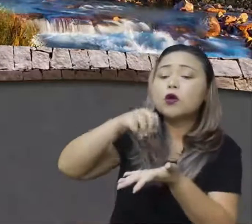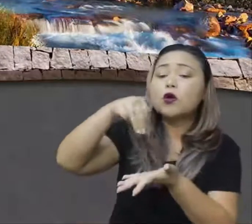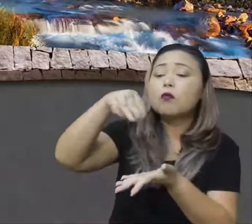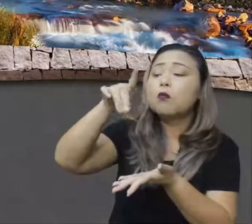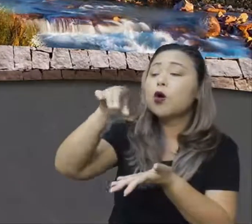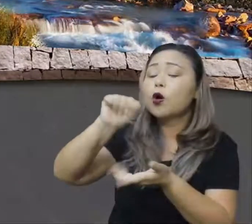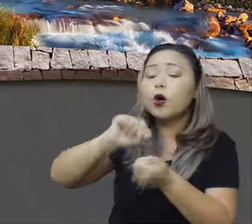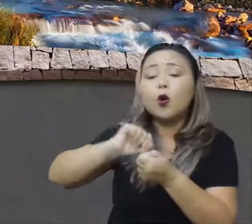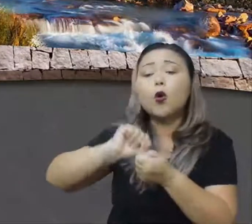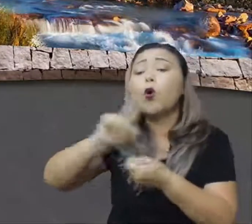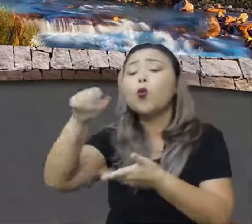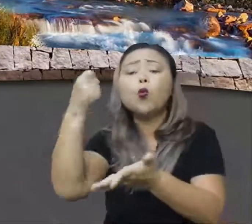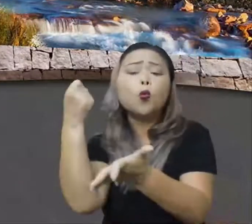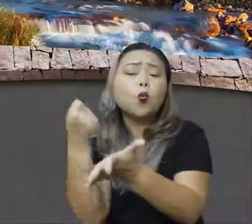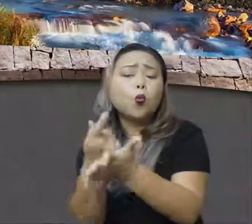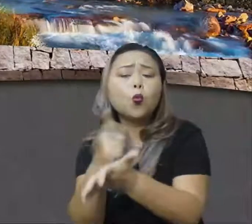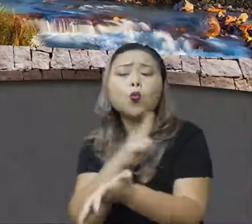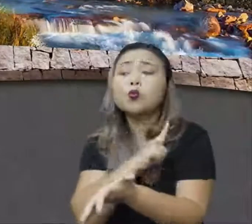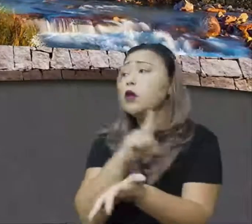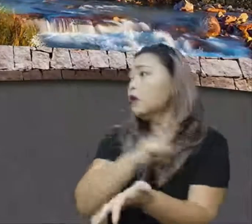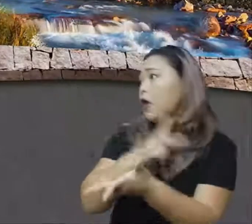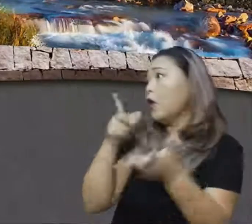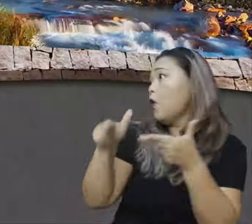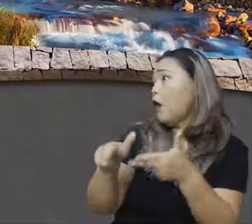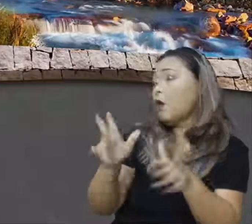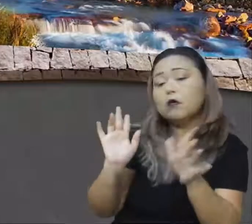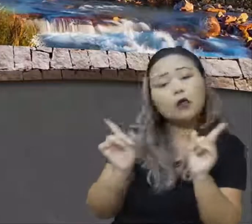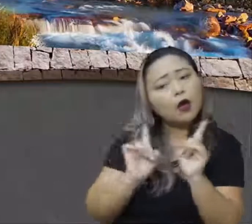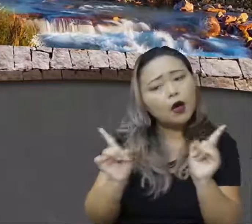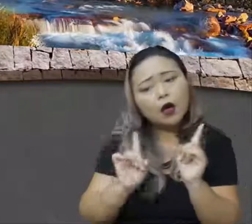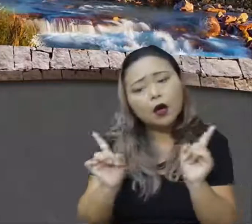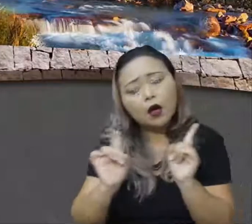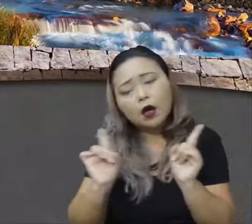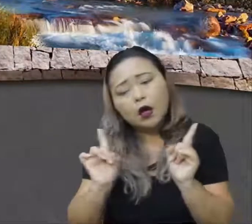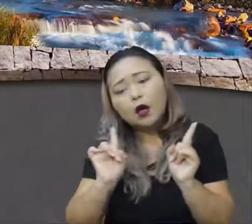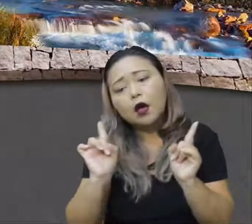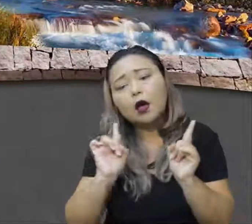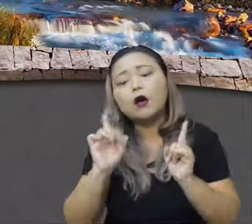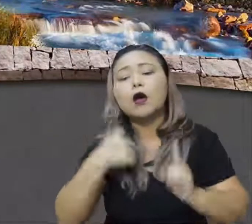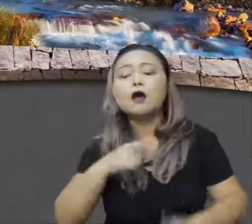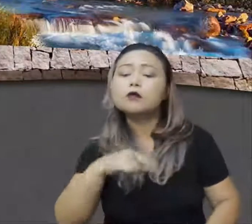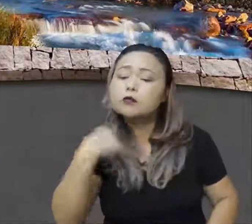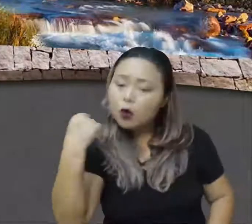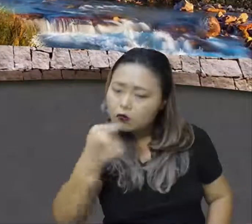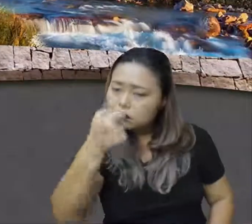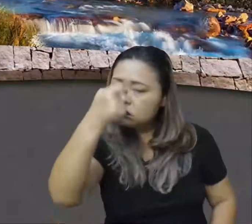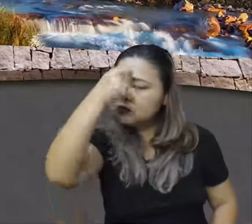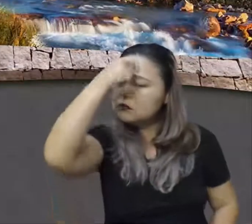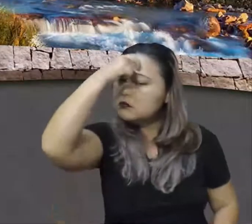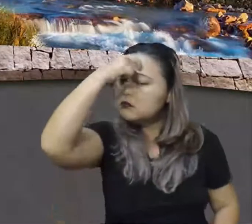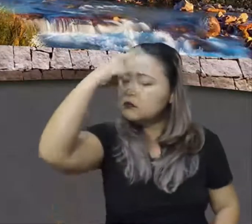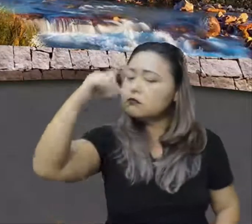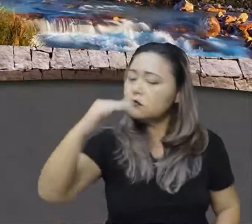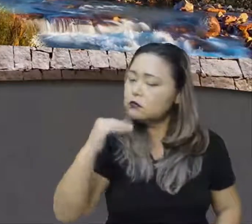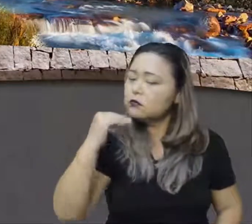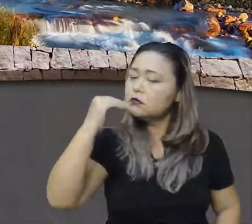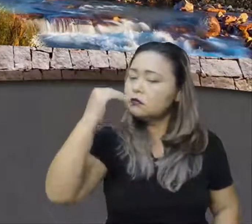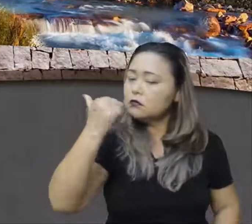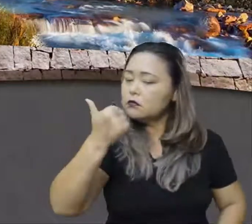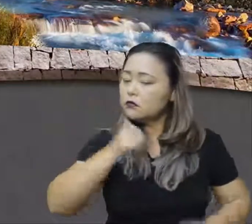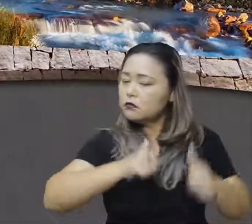Só porque um comprou, aí eu também tenho que ter. Não. O nosso nível de consciência faz